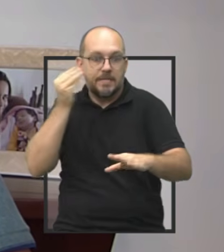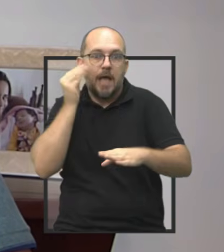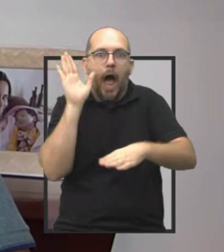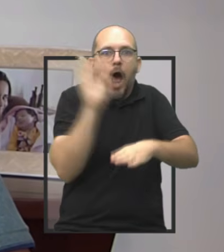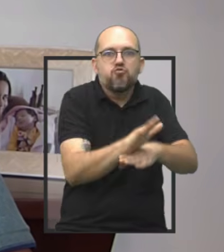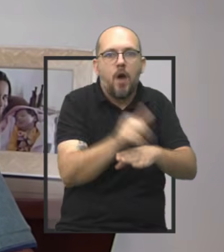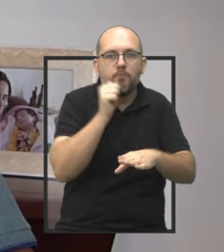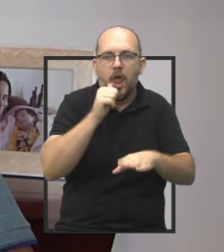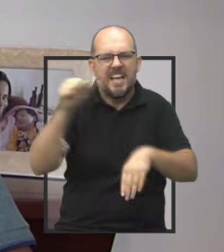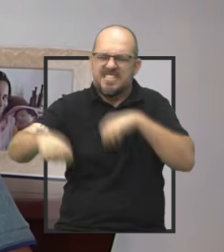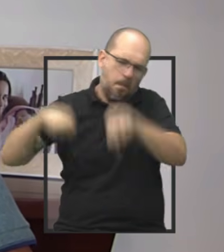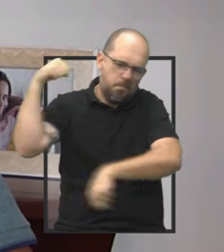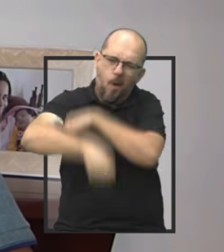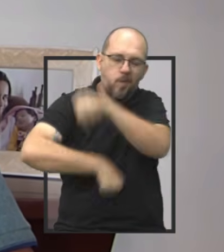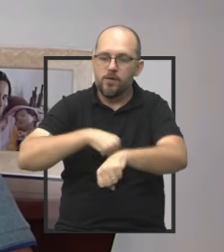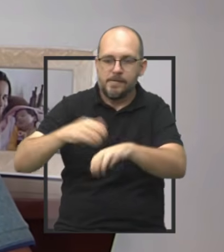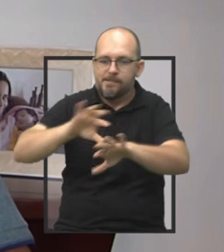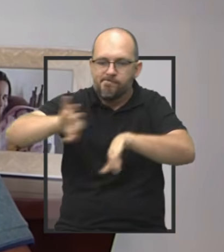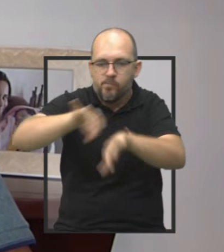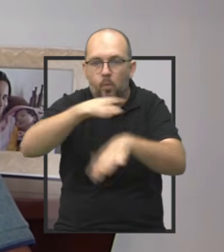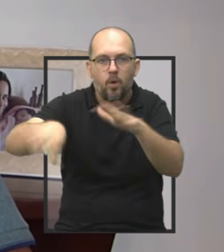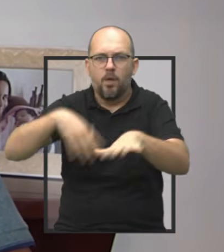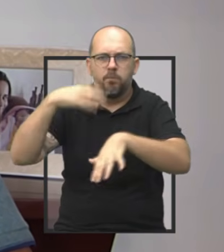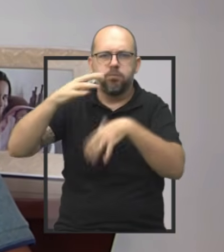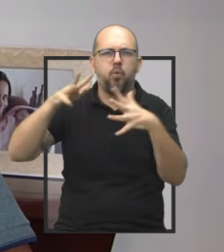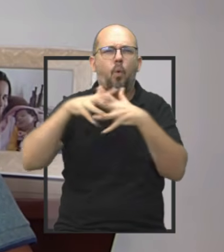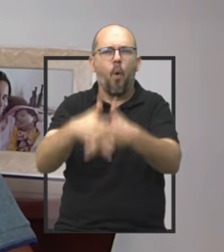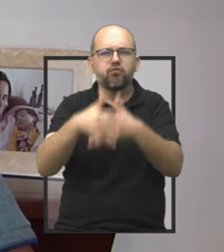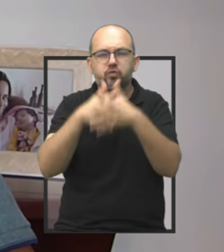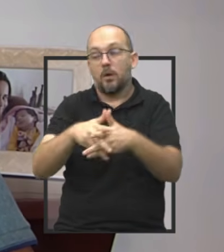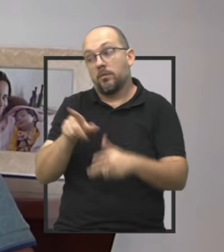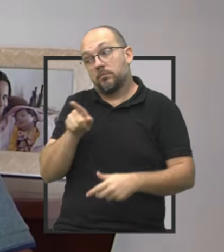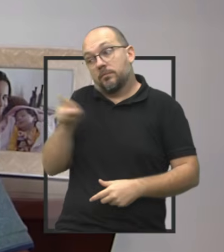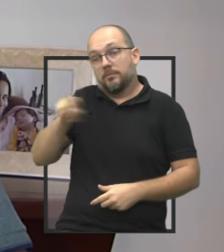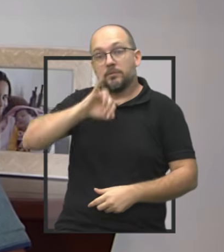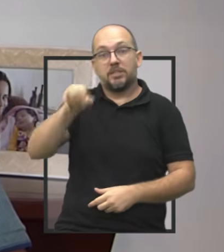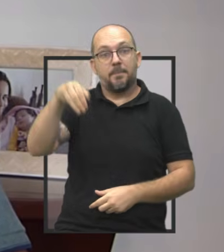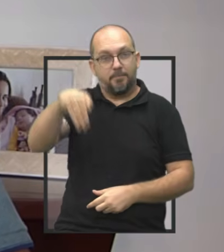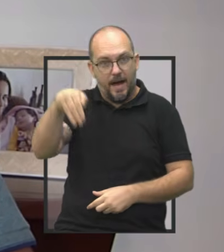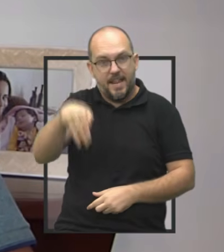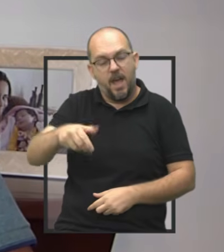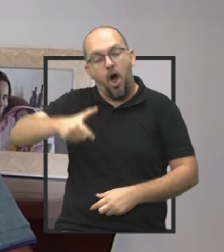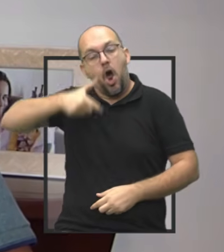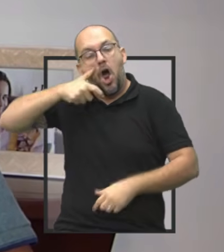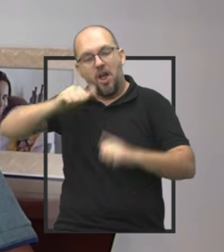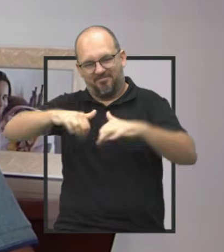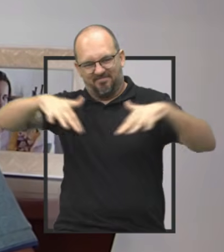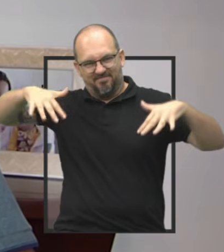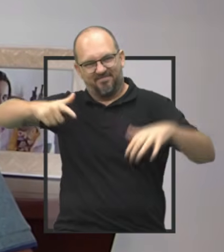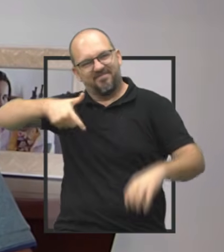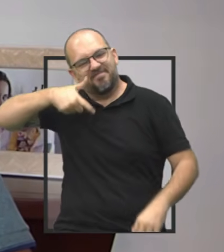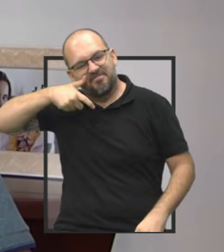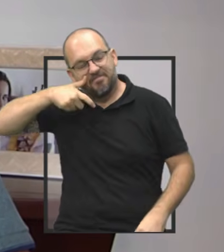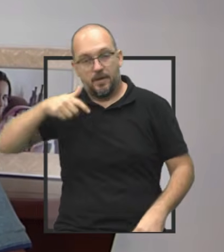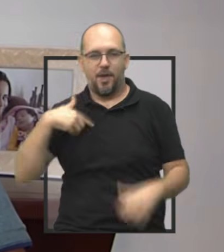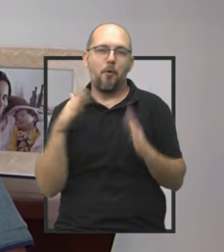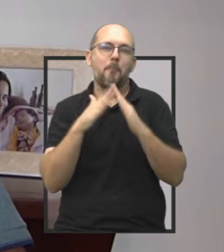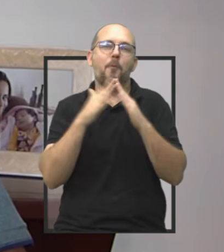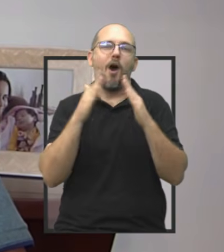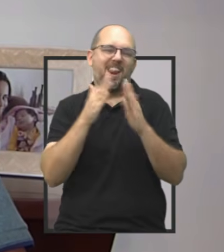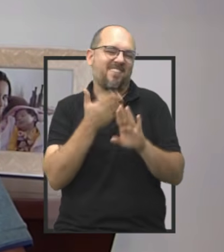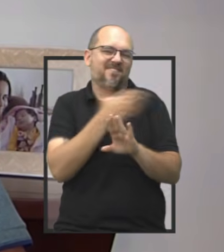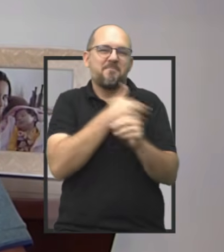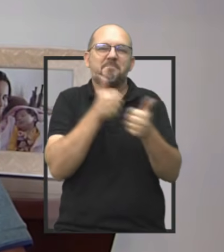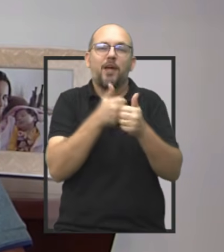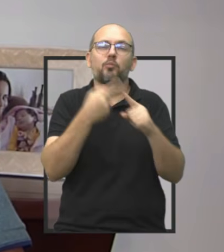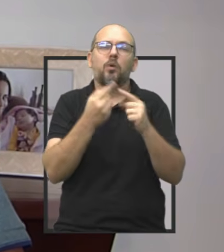Aí começou a briga. E o Zé Maria estava na plateia aí. Eu morava em frente e estava meu